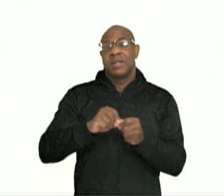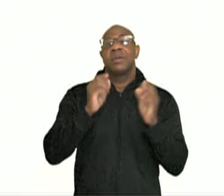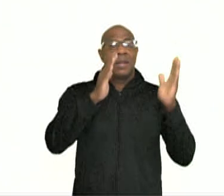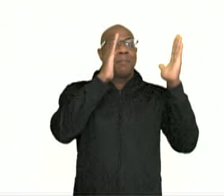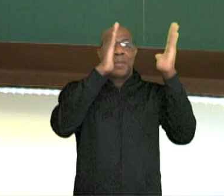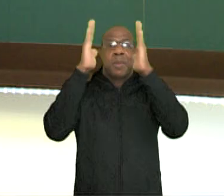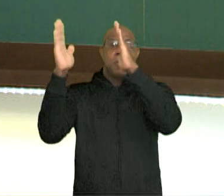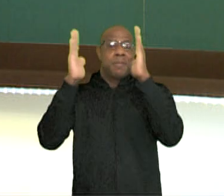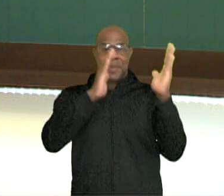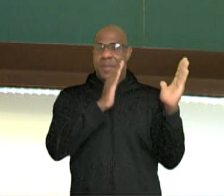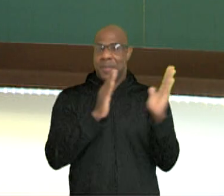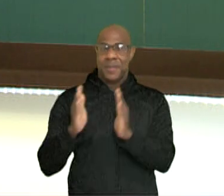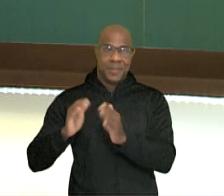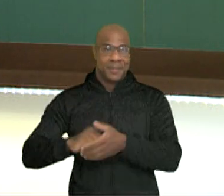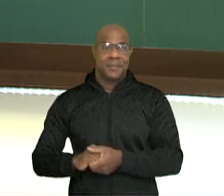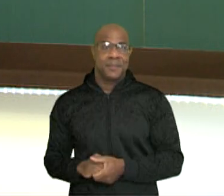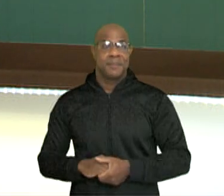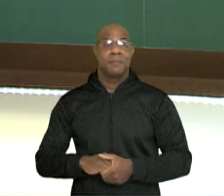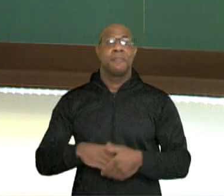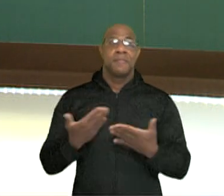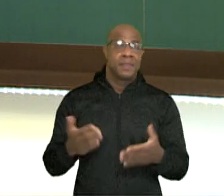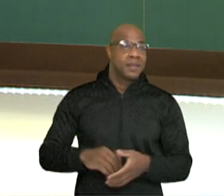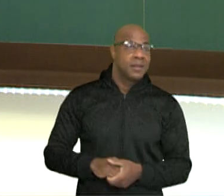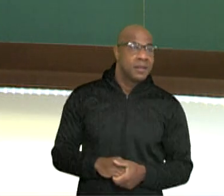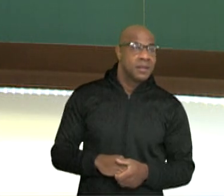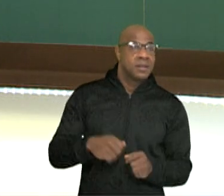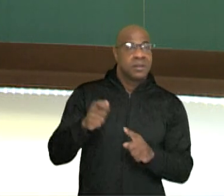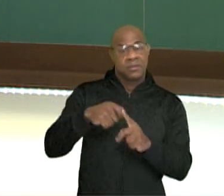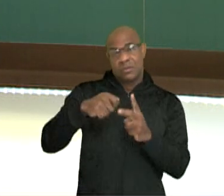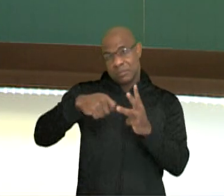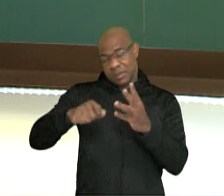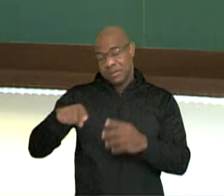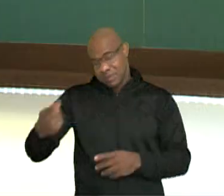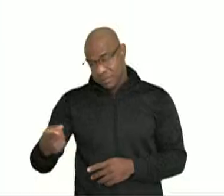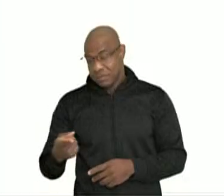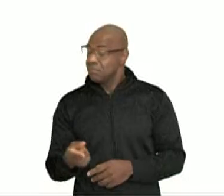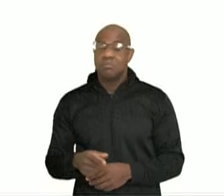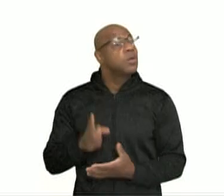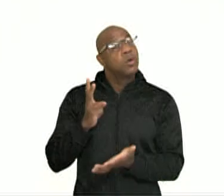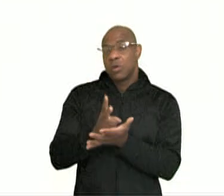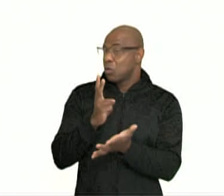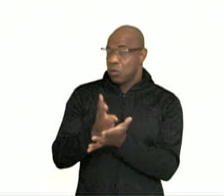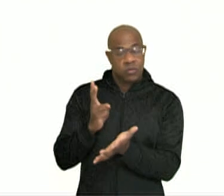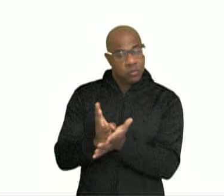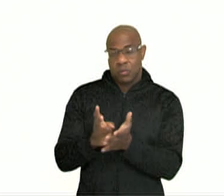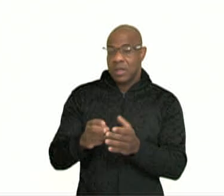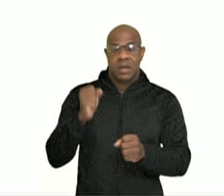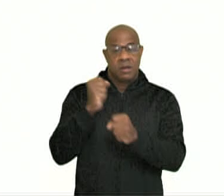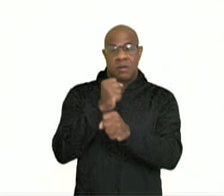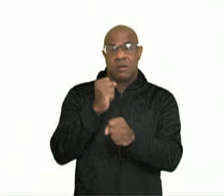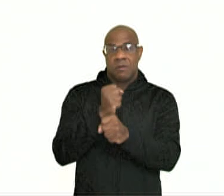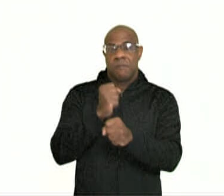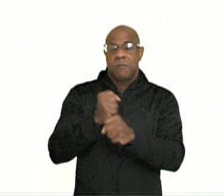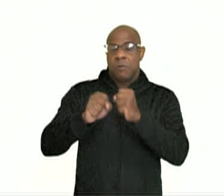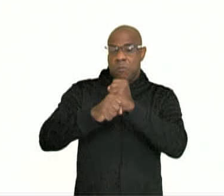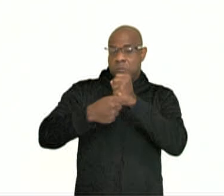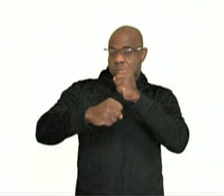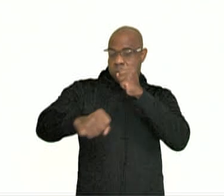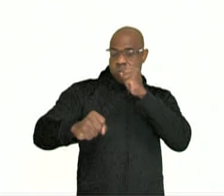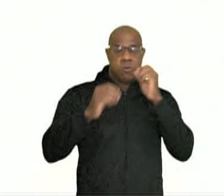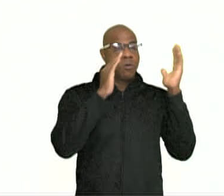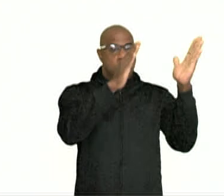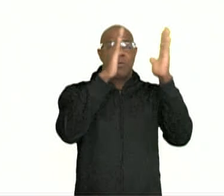trabalhadores. Nos meses seguintes, os coletores continuaram ampliando o acervo de livros,